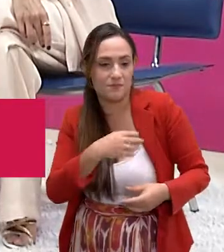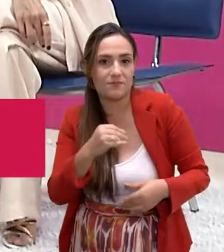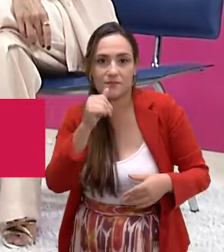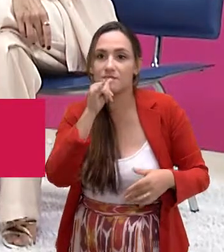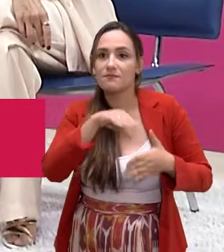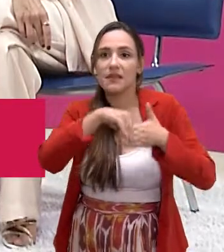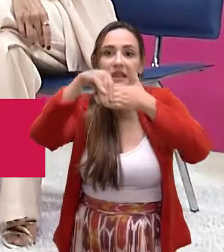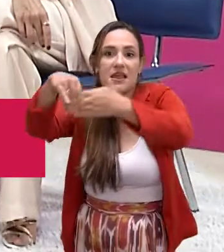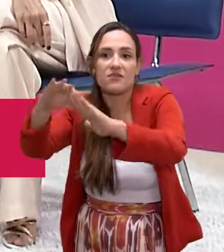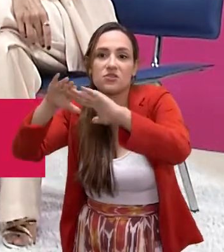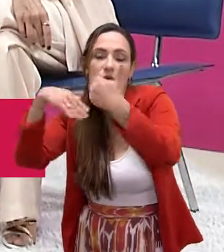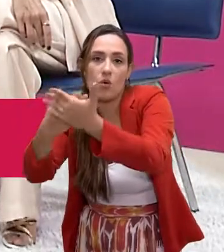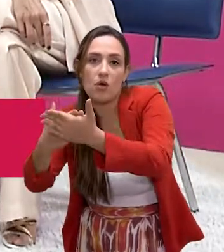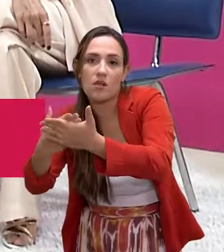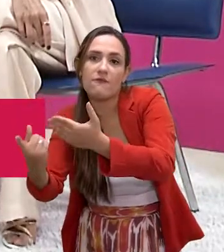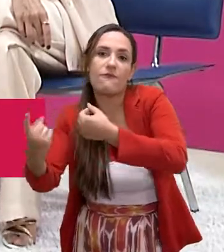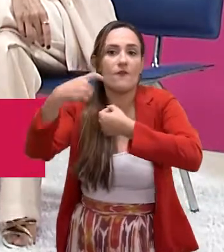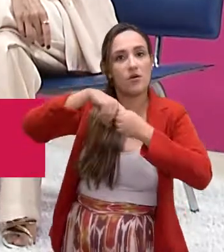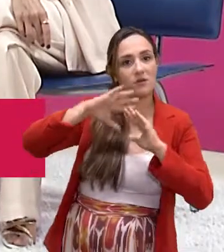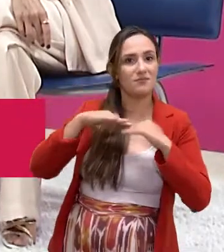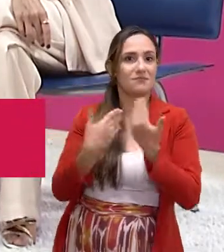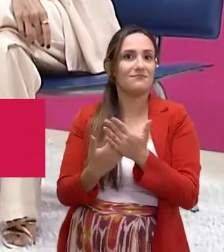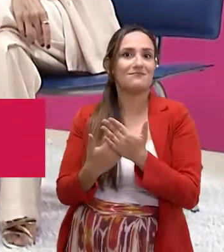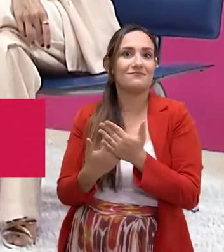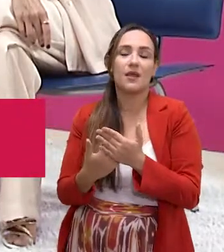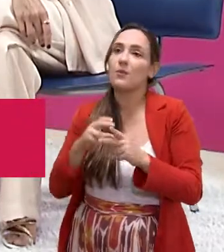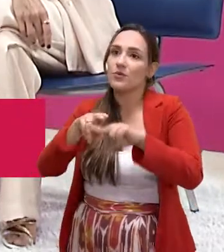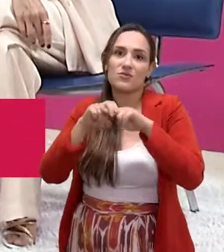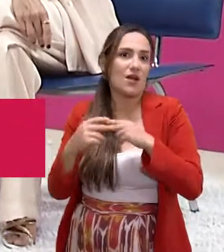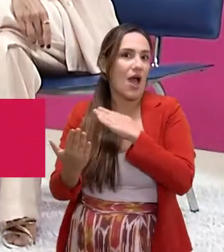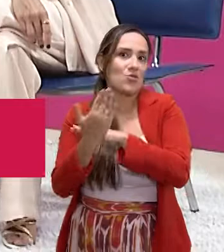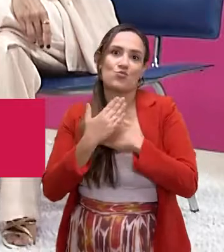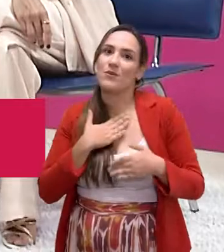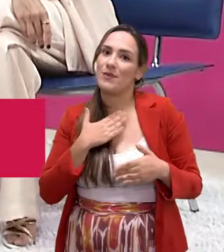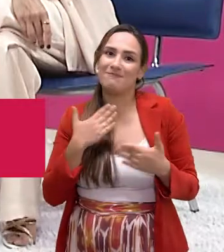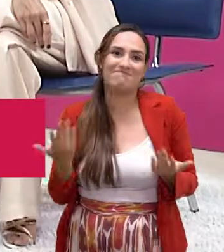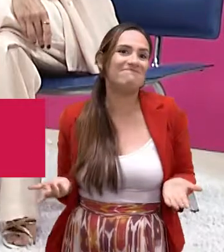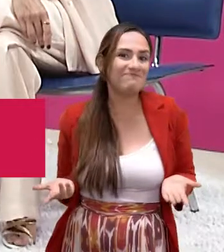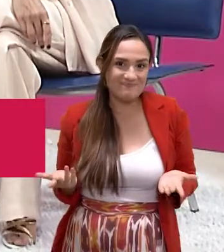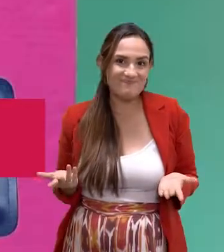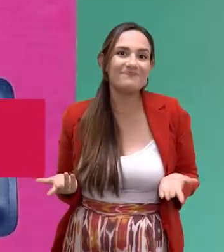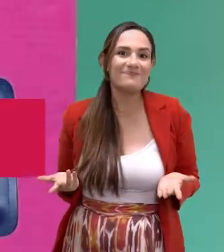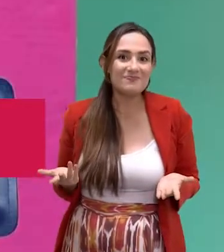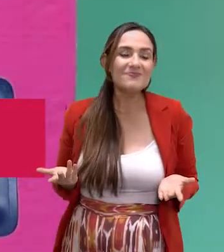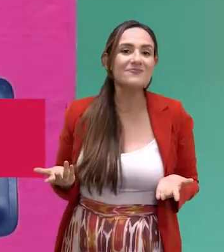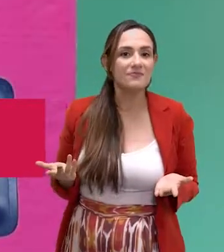para a escola, voltar da escola, e isso me ajuda bastante, e essa